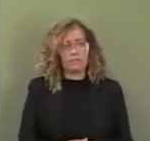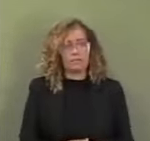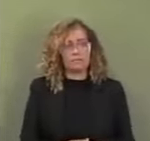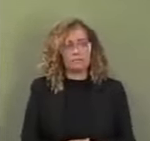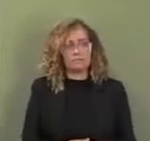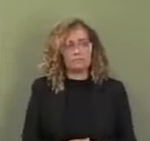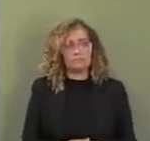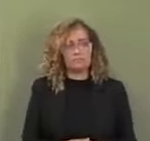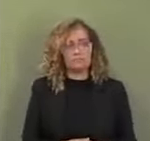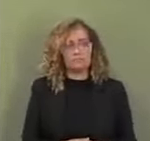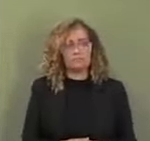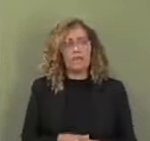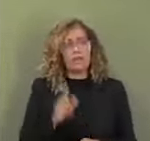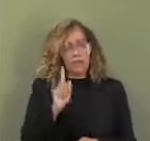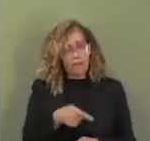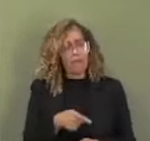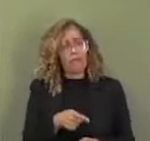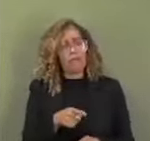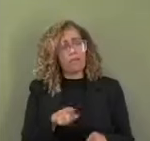o torna receptador.